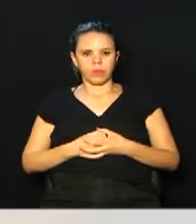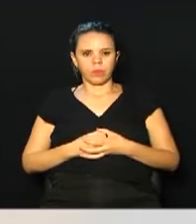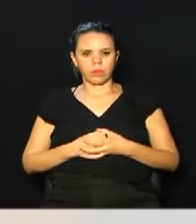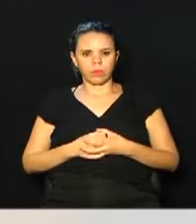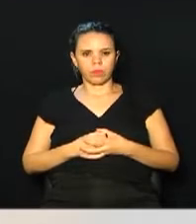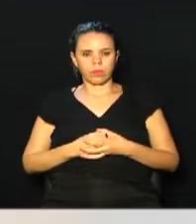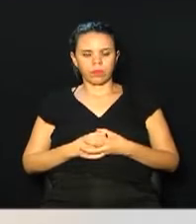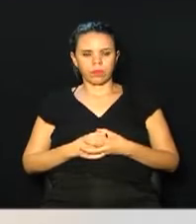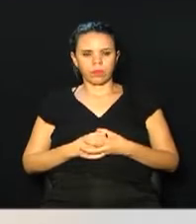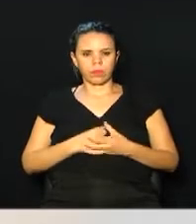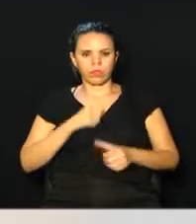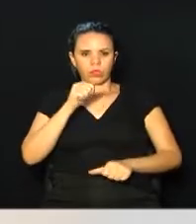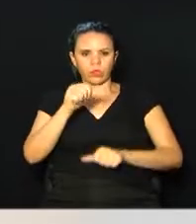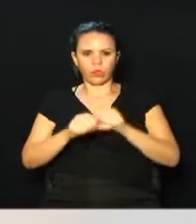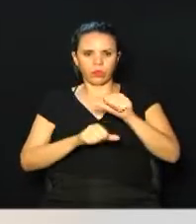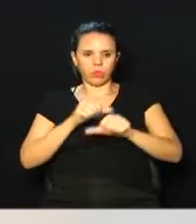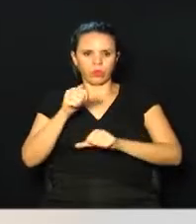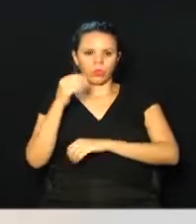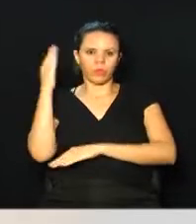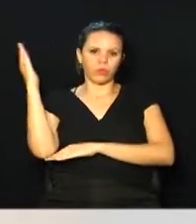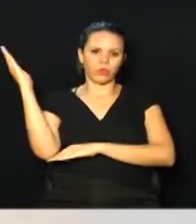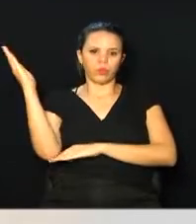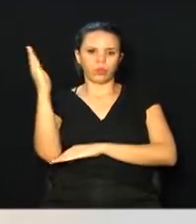das mudanças climáticas.